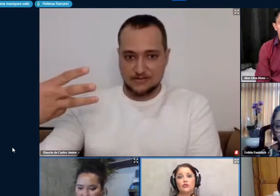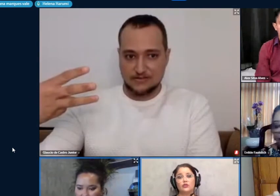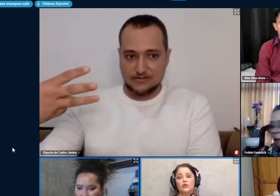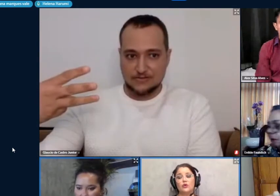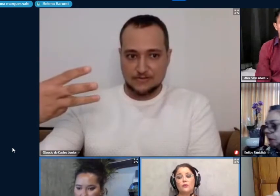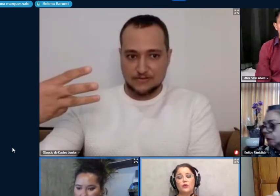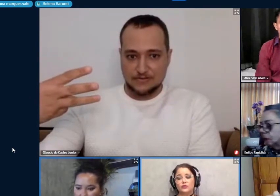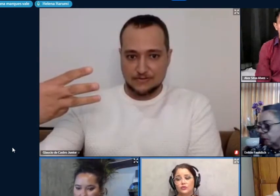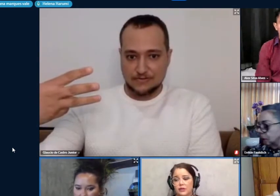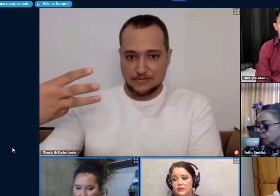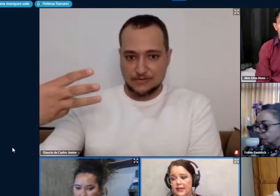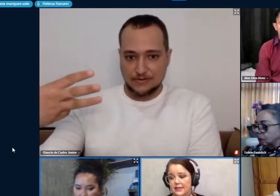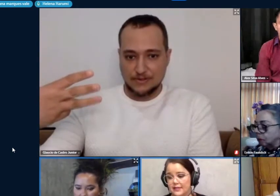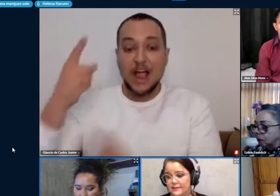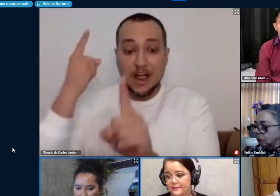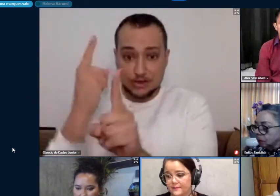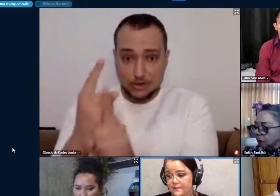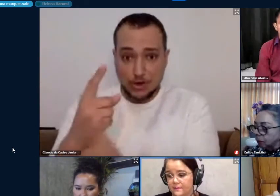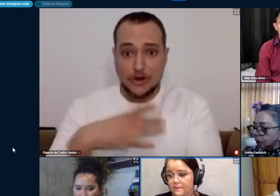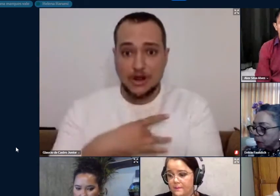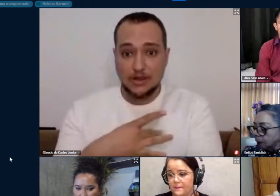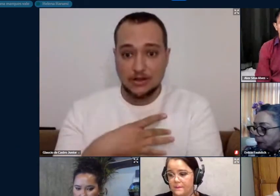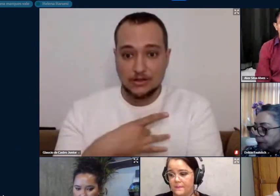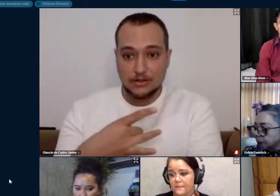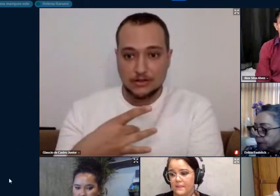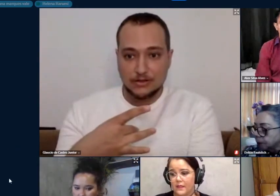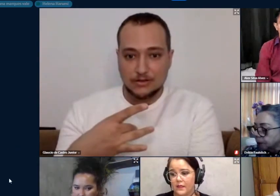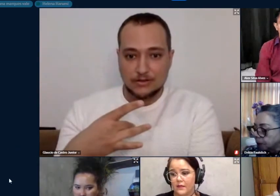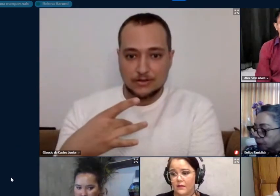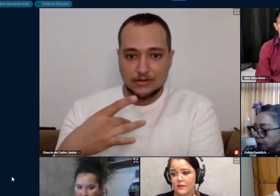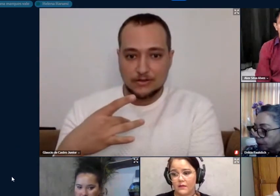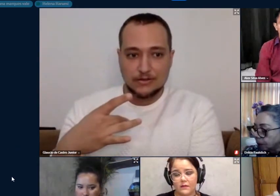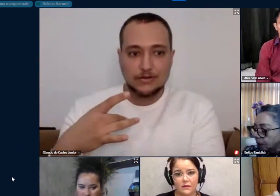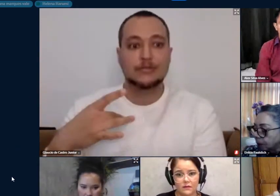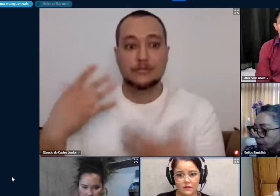Agora eu estou no ponto número 3.